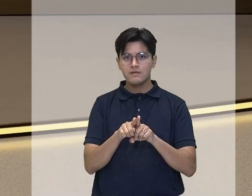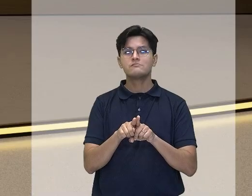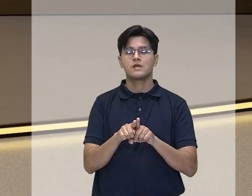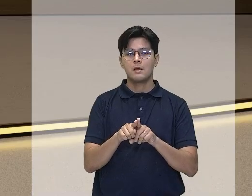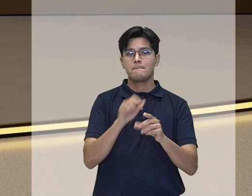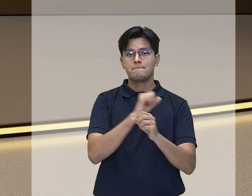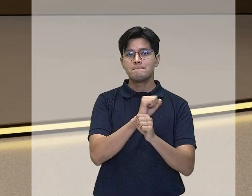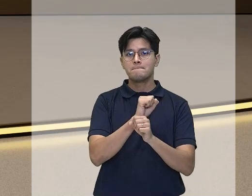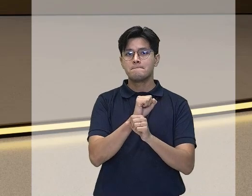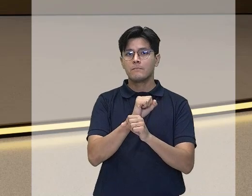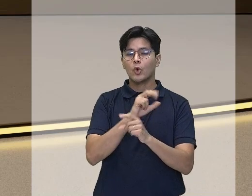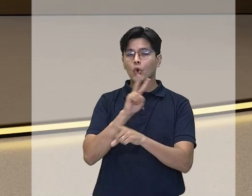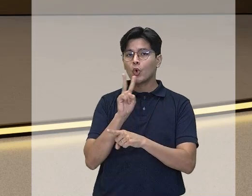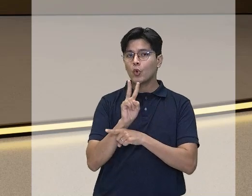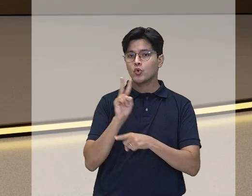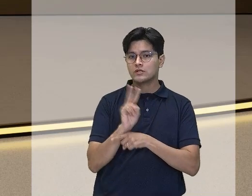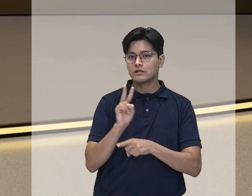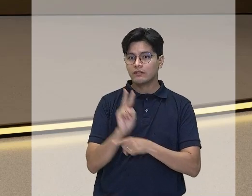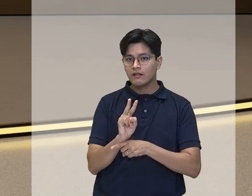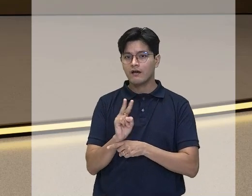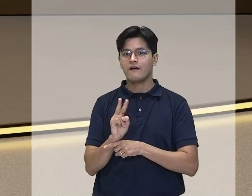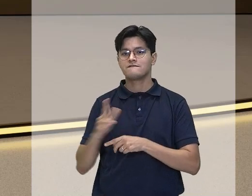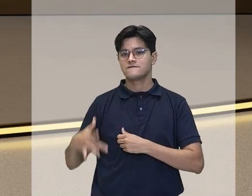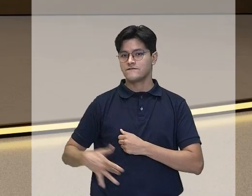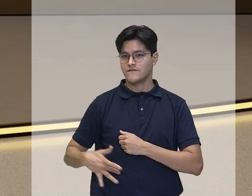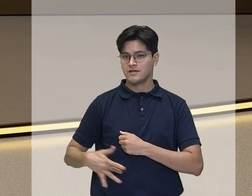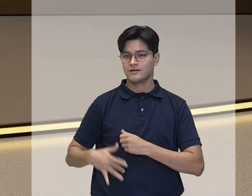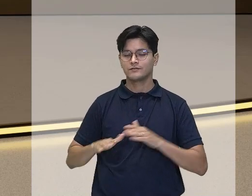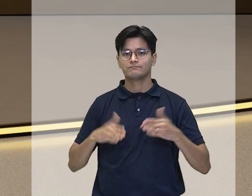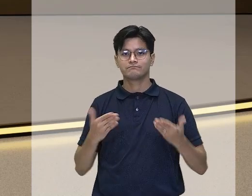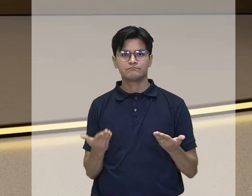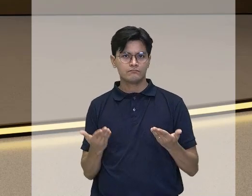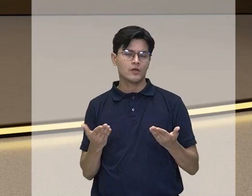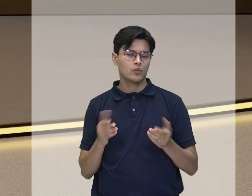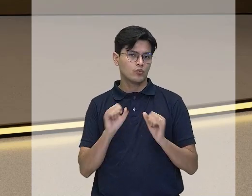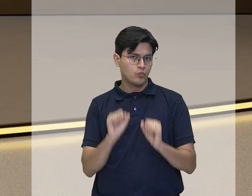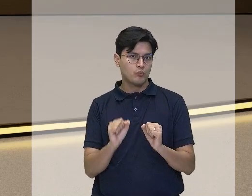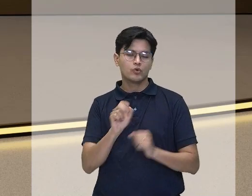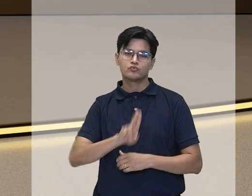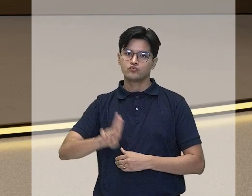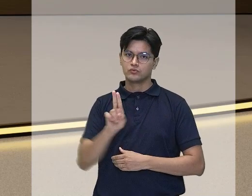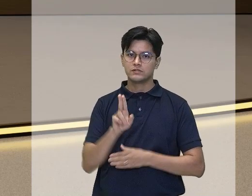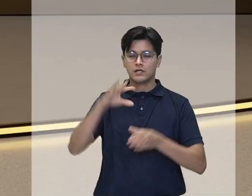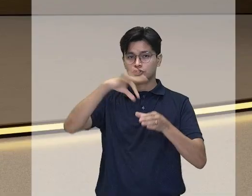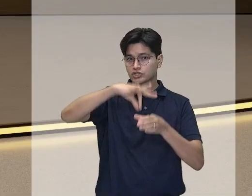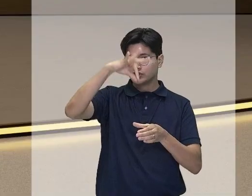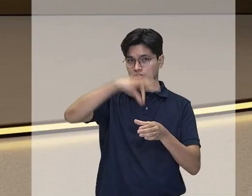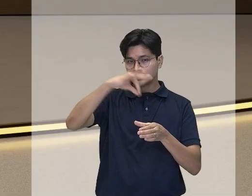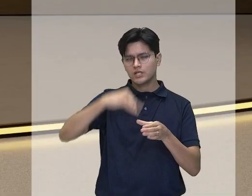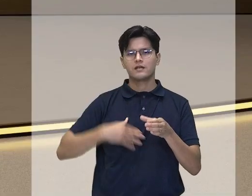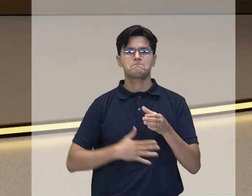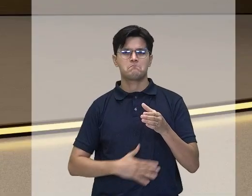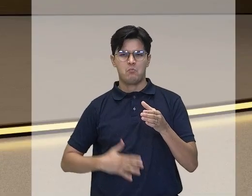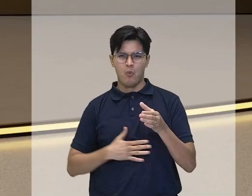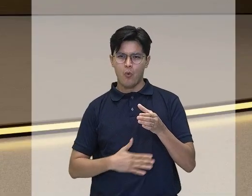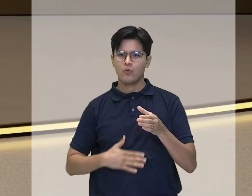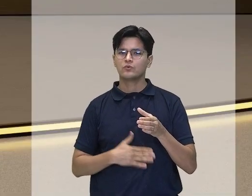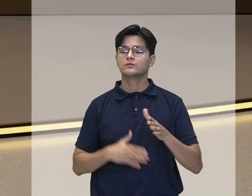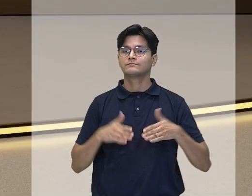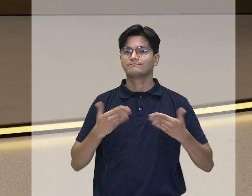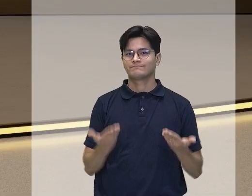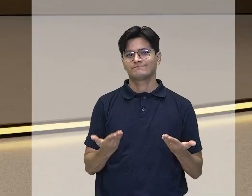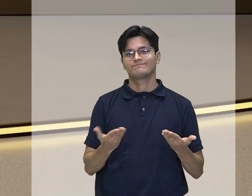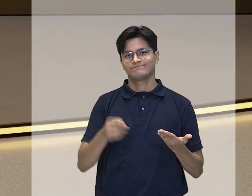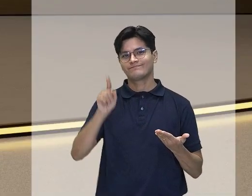né, precisa ali proteger o fígado, prepara aquele chazinho de boldo e a gente vai utilizar o quê? A folha desse boldo, tá